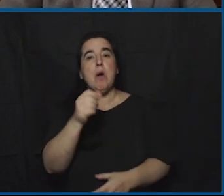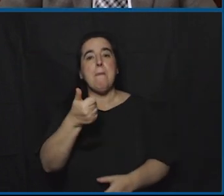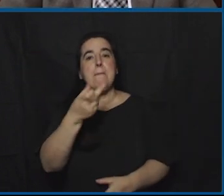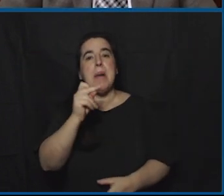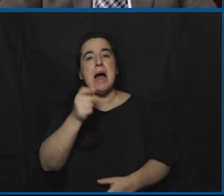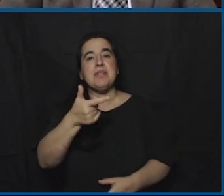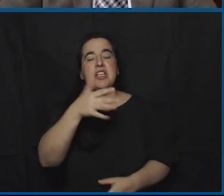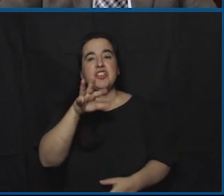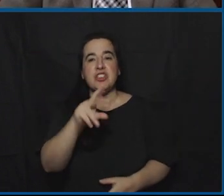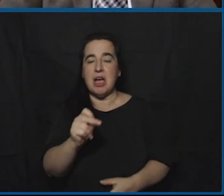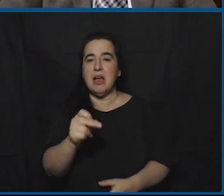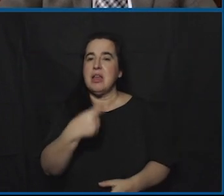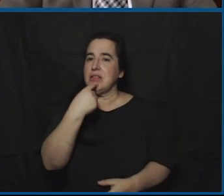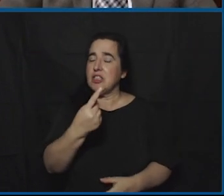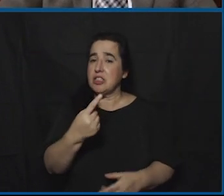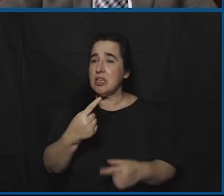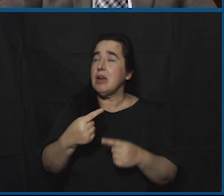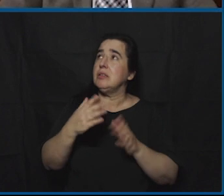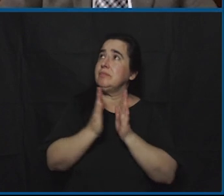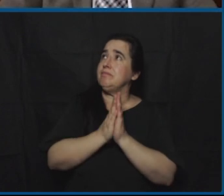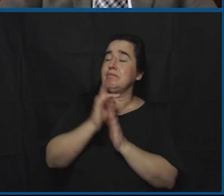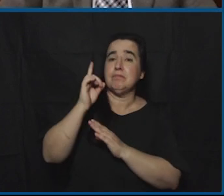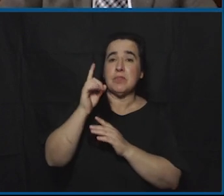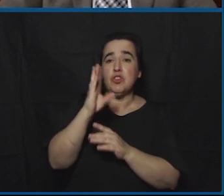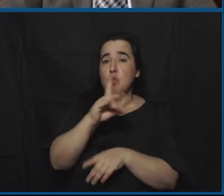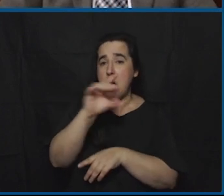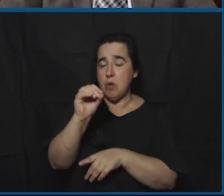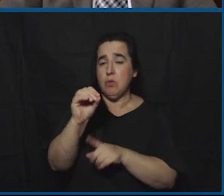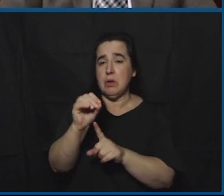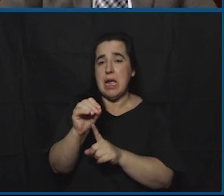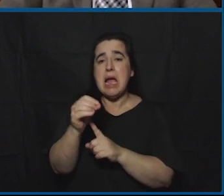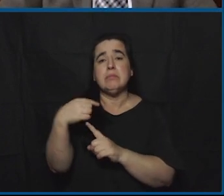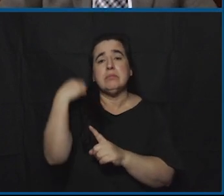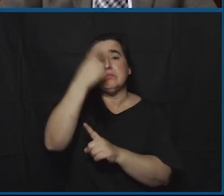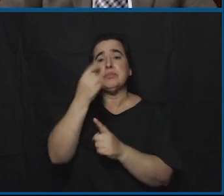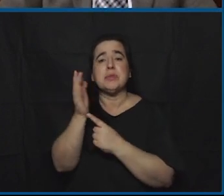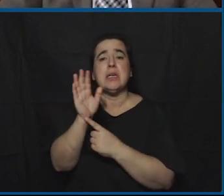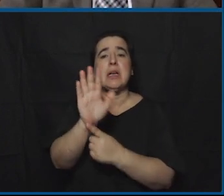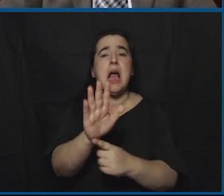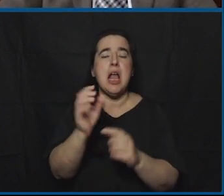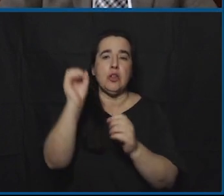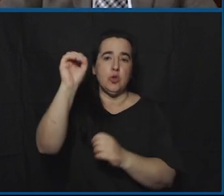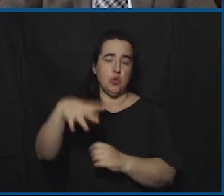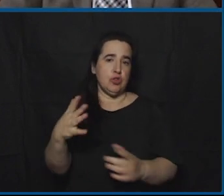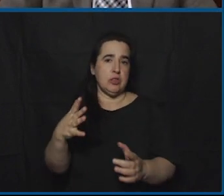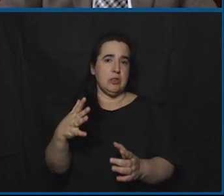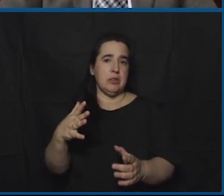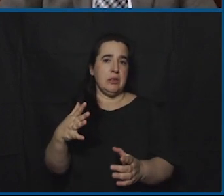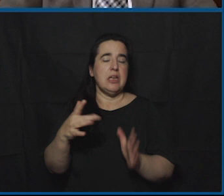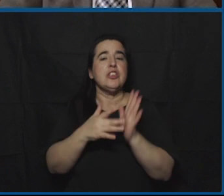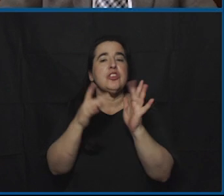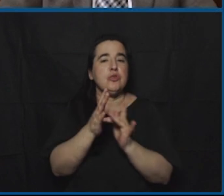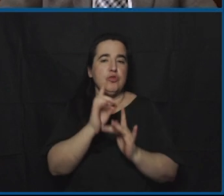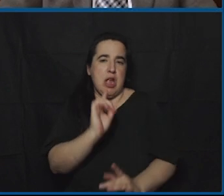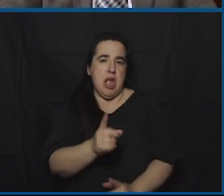muito bem em dizer que ele é apenas um refletor da luz. Ele testemunha da luz, mas ele não é a luz. Quem é a luz é o próprio Cristo, e é